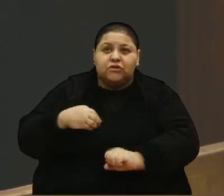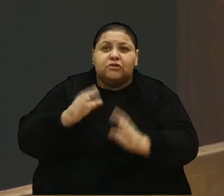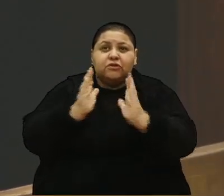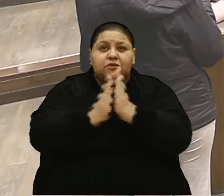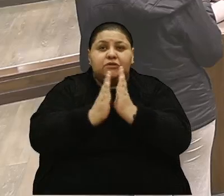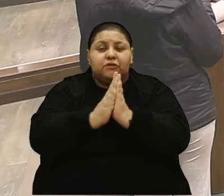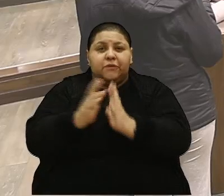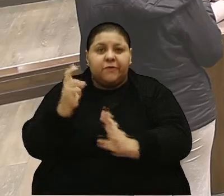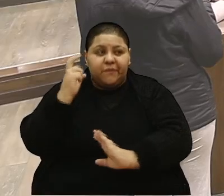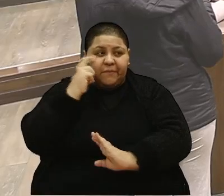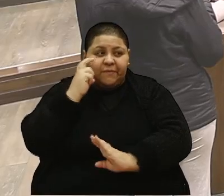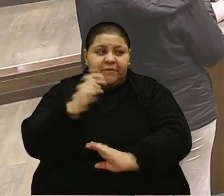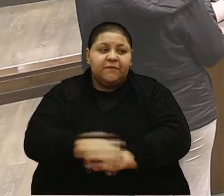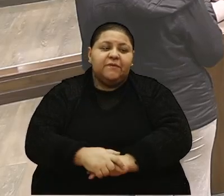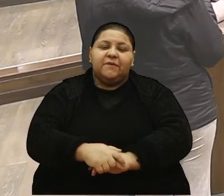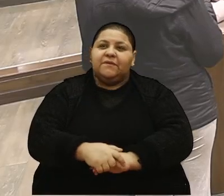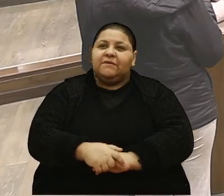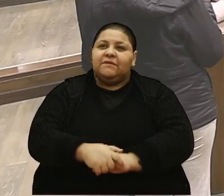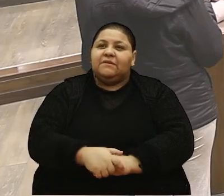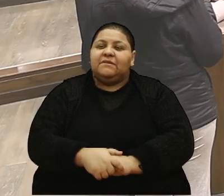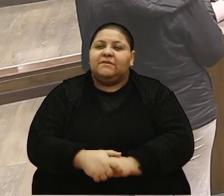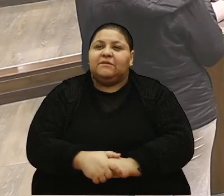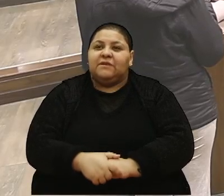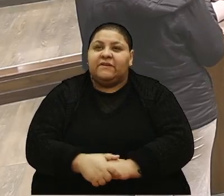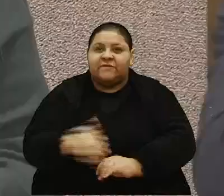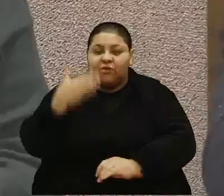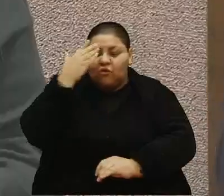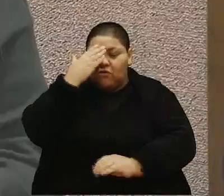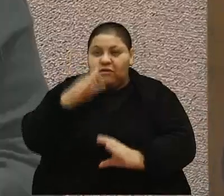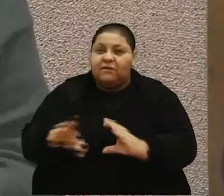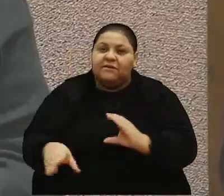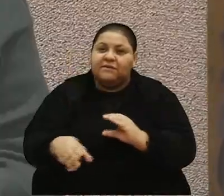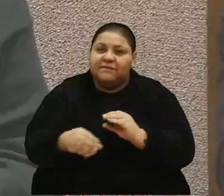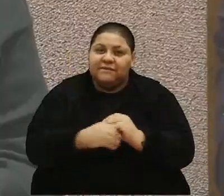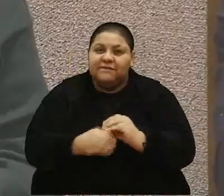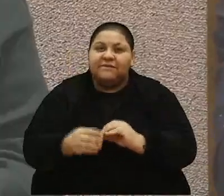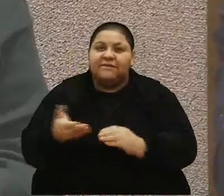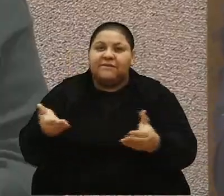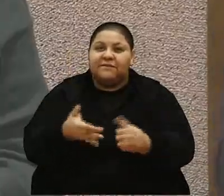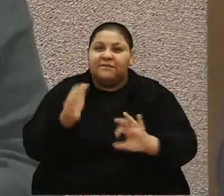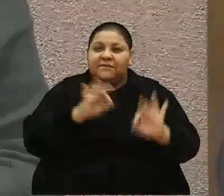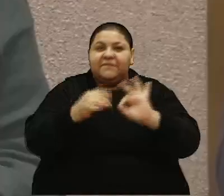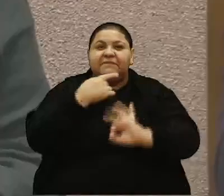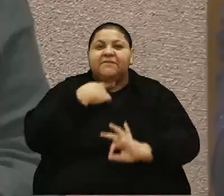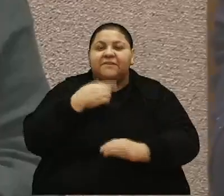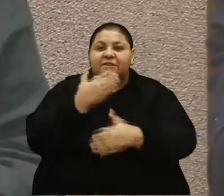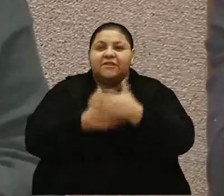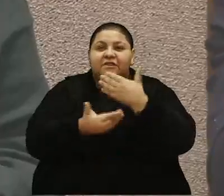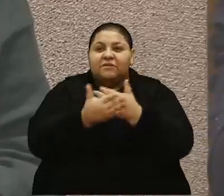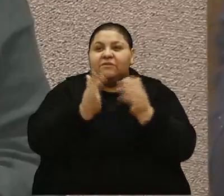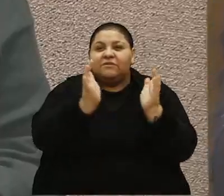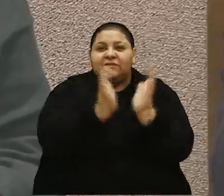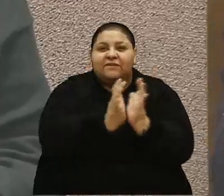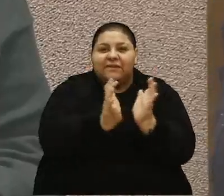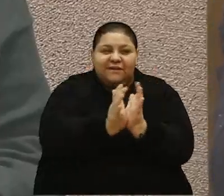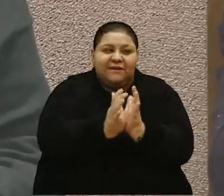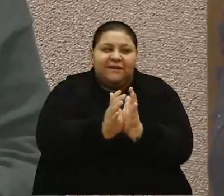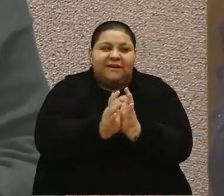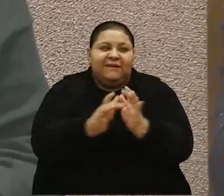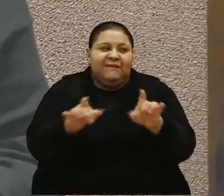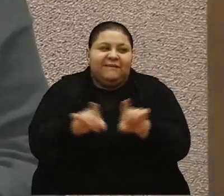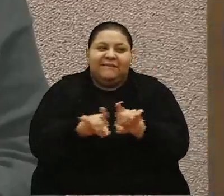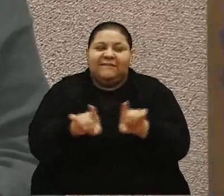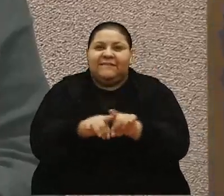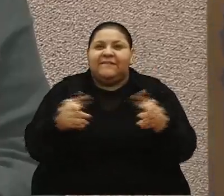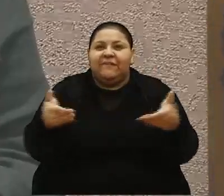Fantinel. Obrigado pela parte, vereador Ramon. Eu só queria colaborar e aqui eu gostaria que todos os colegas acompanhassem